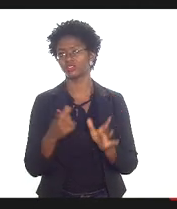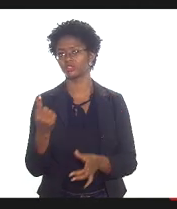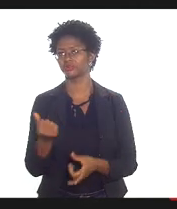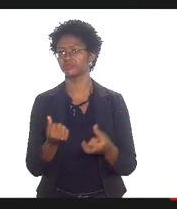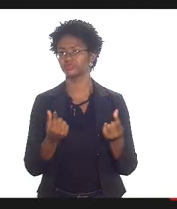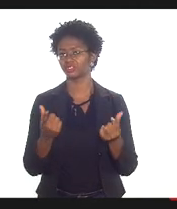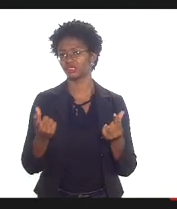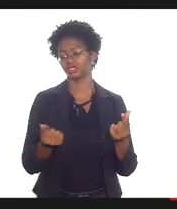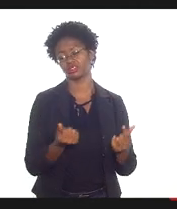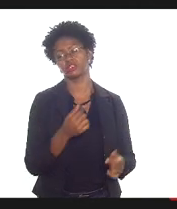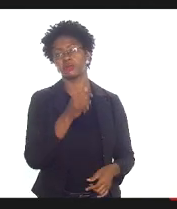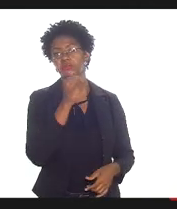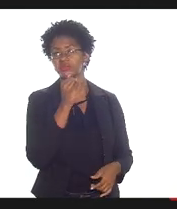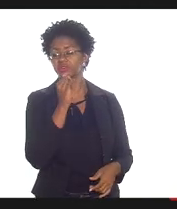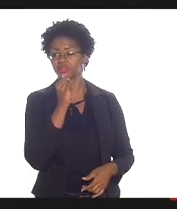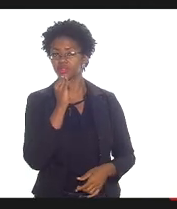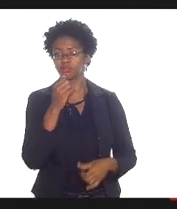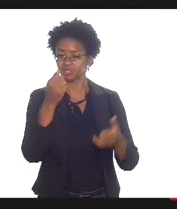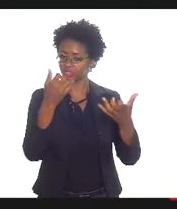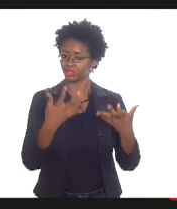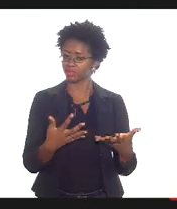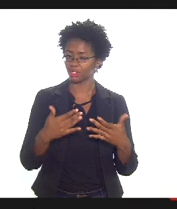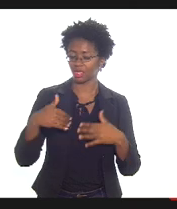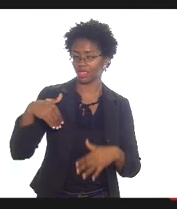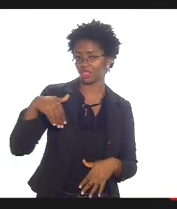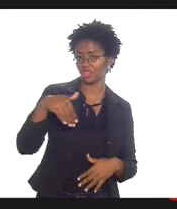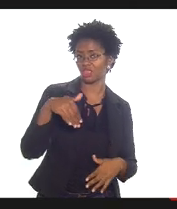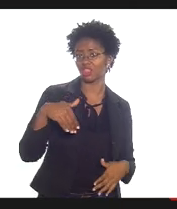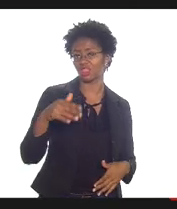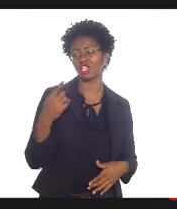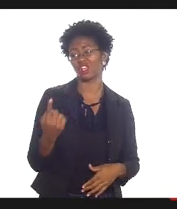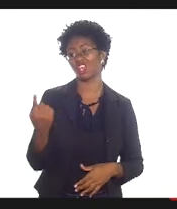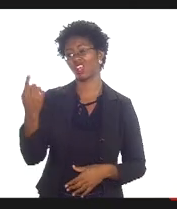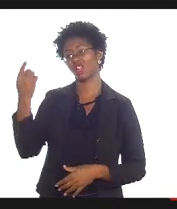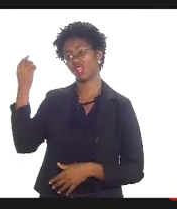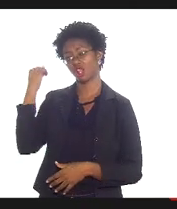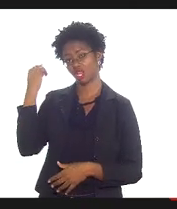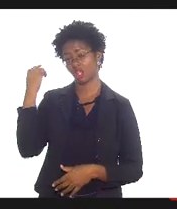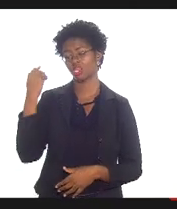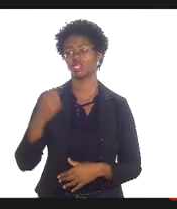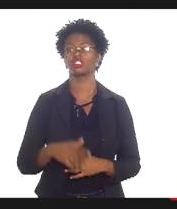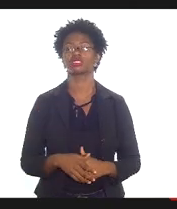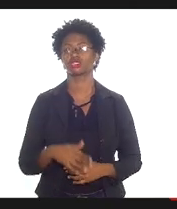por exemplo, eu expliquei mais adiante que lá atrás, no primeiro momento,